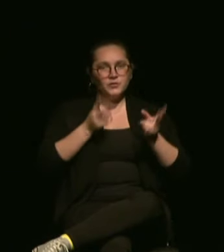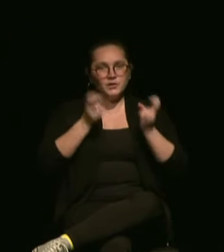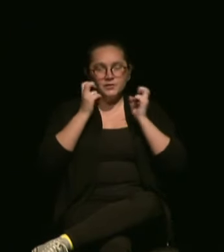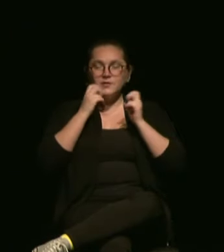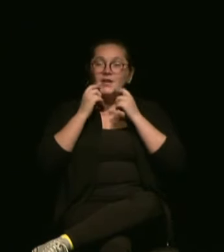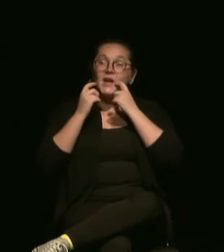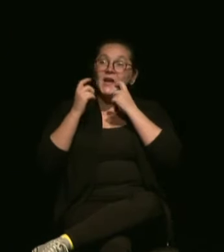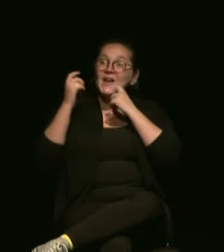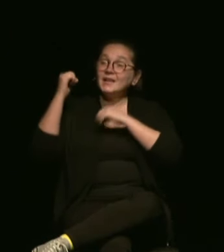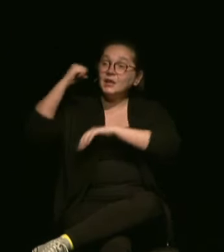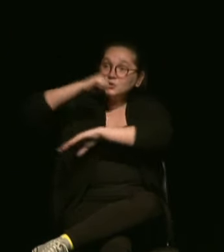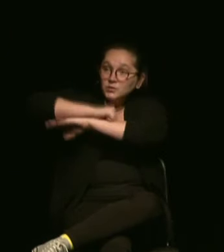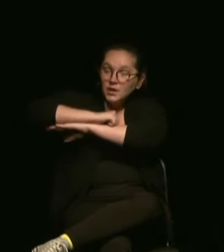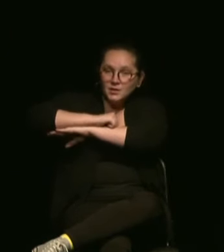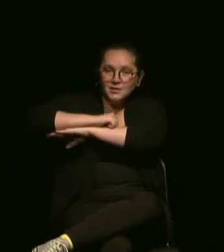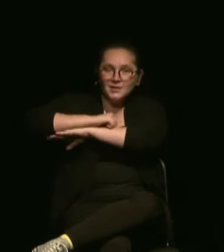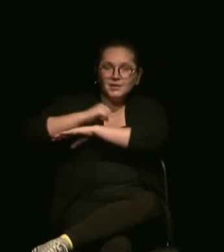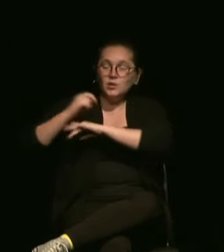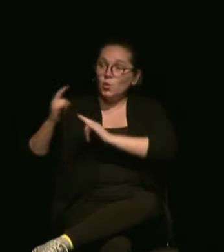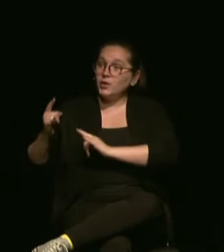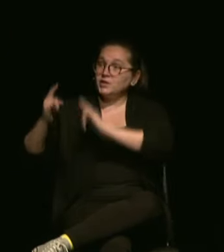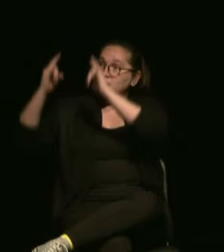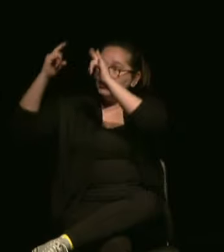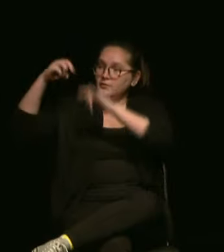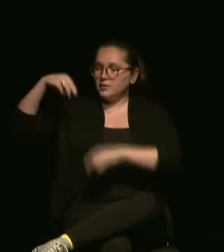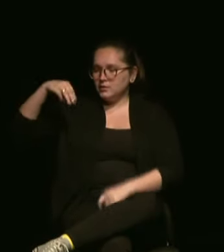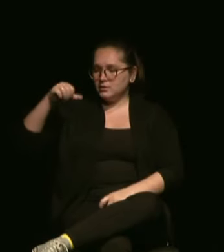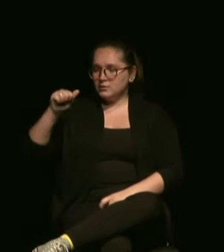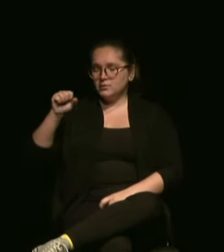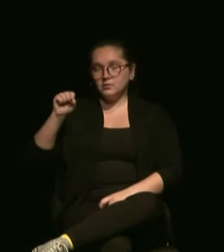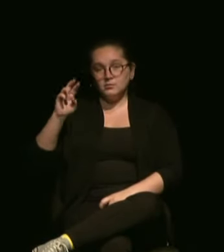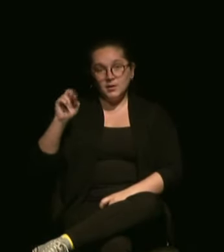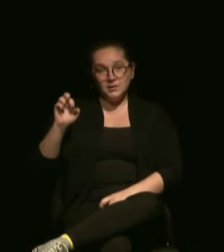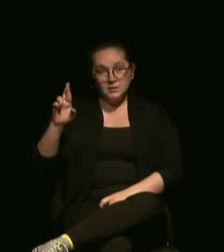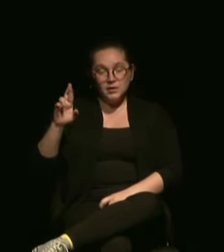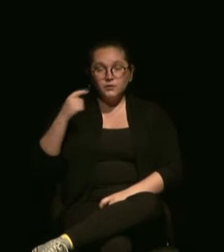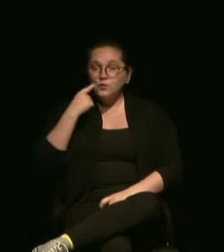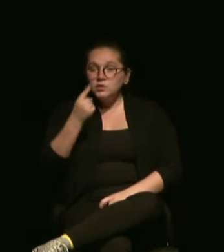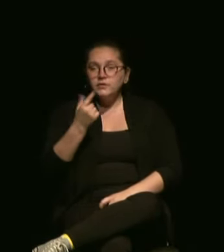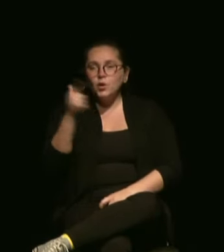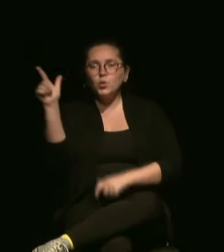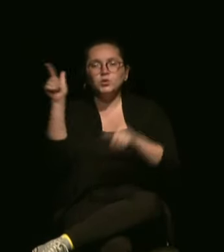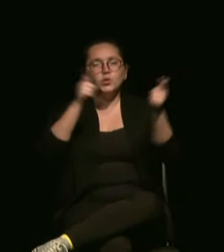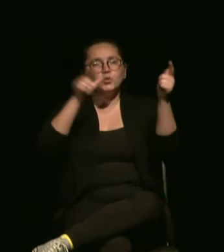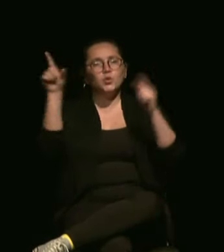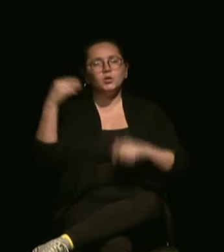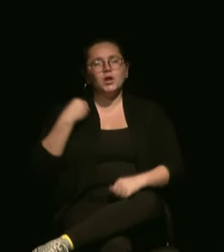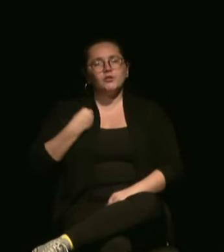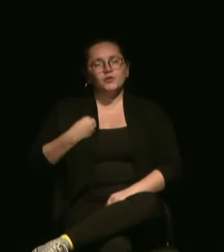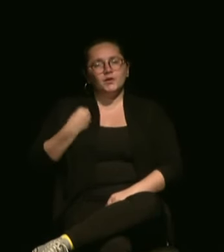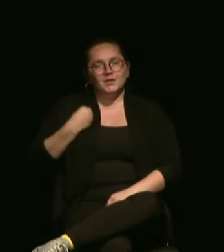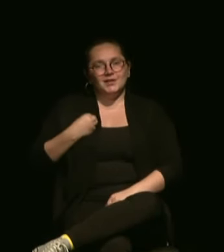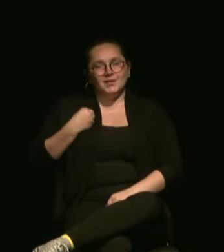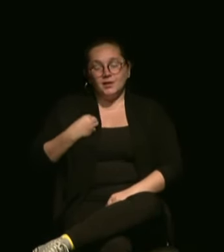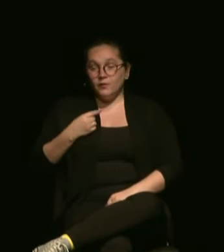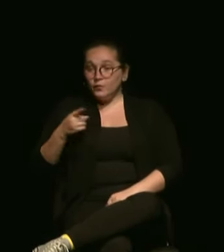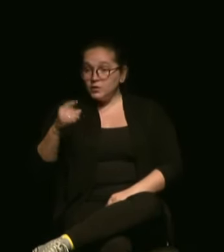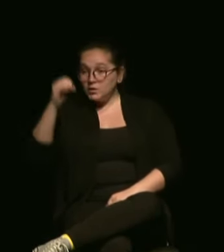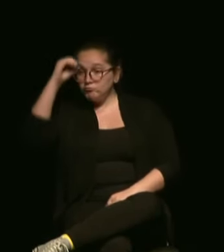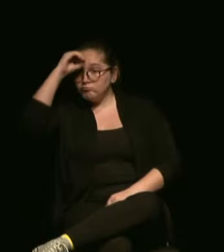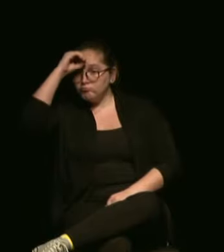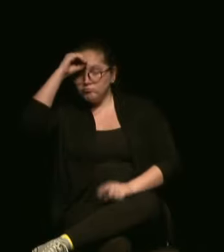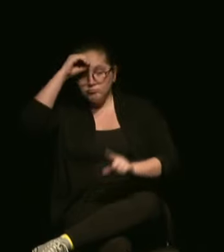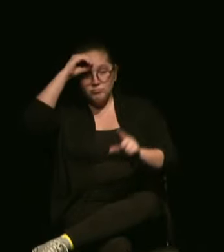Da janela do edifício Master, você vê as outras vidas sobre as quais você não sabe nada e não vai